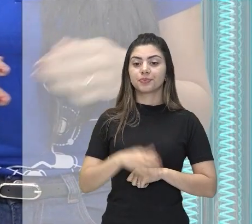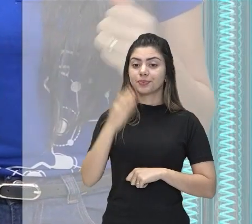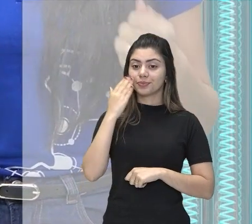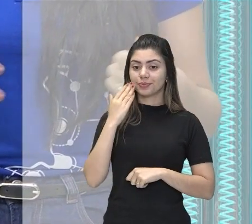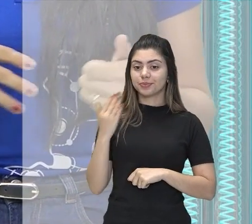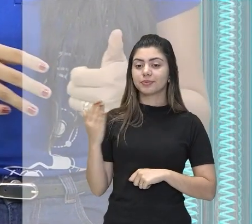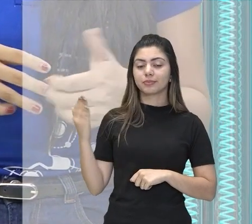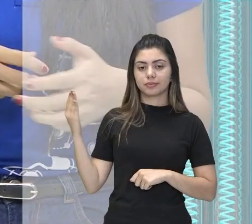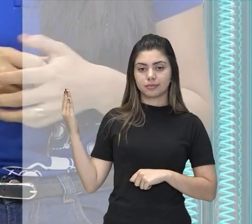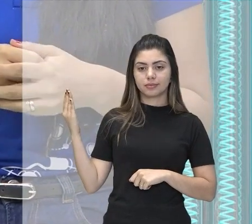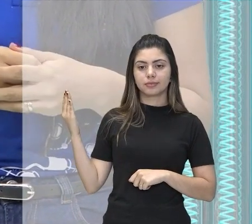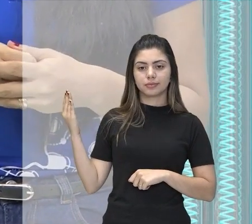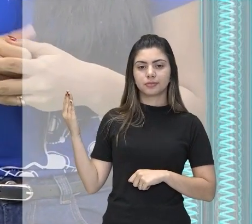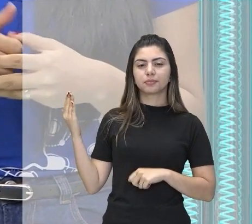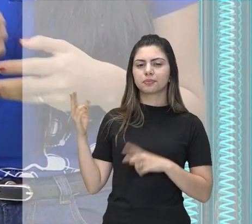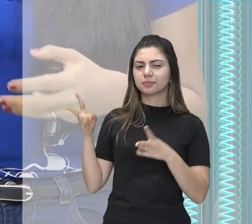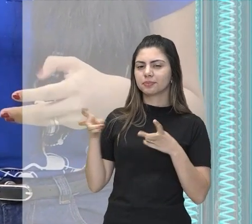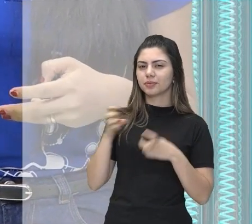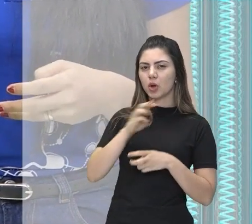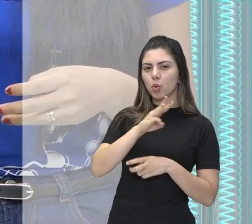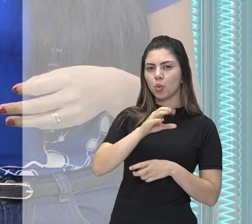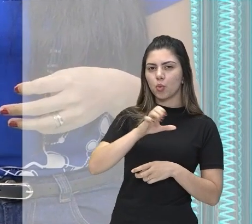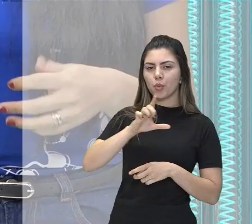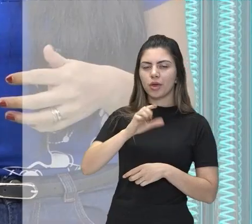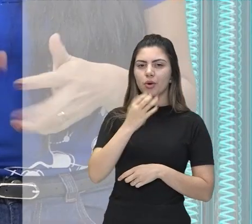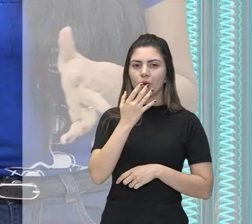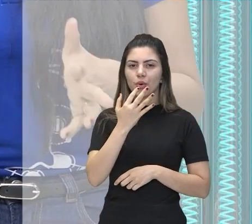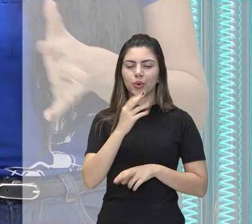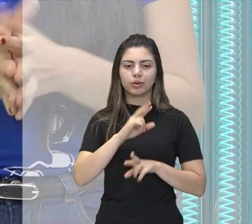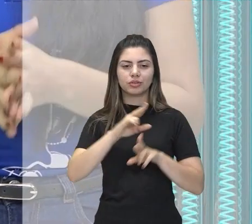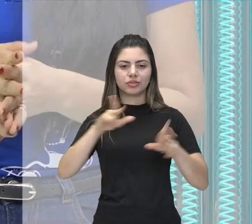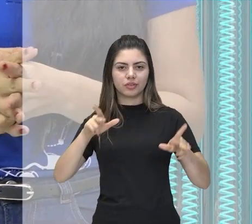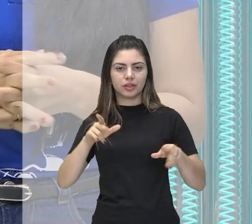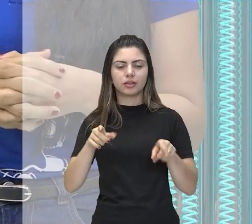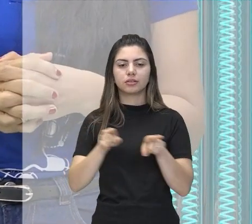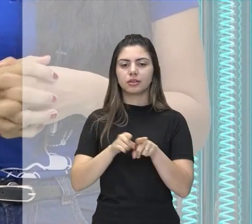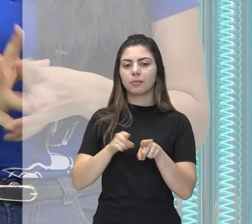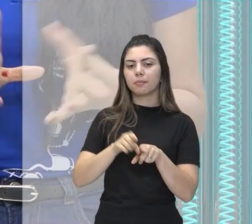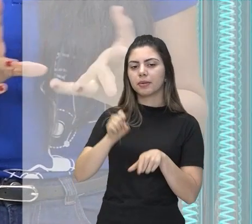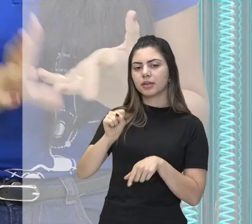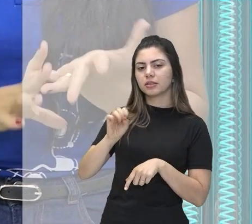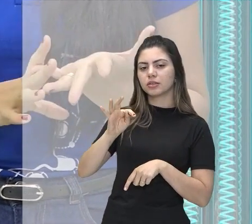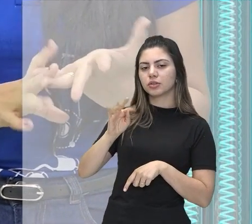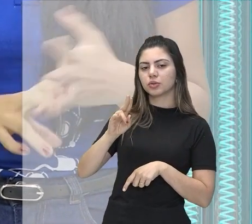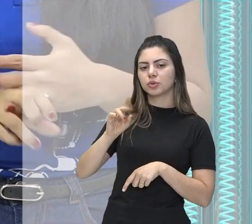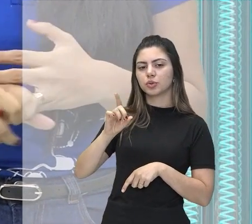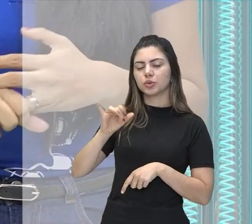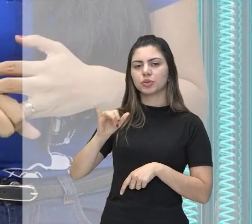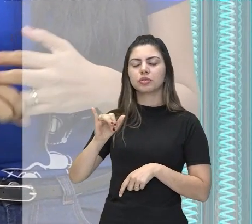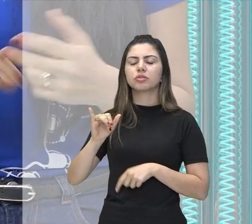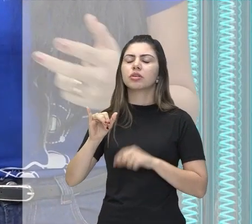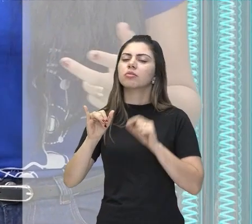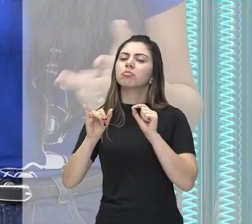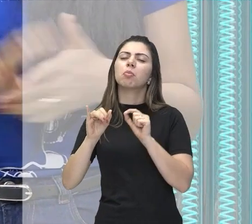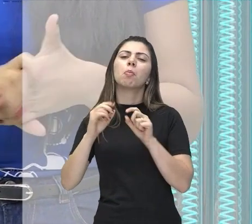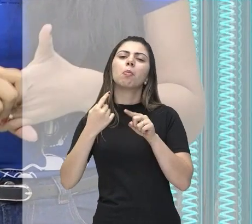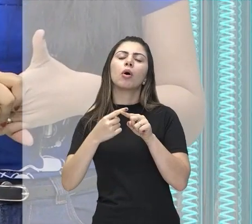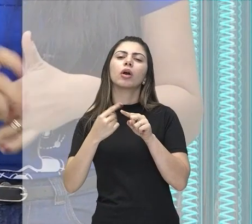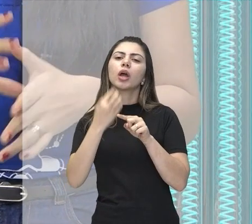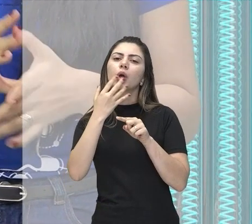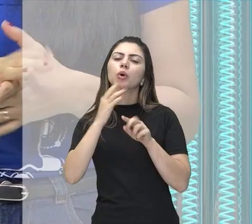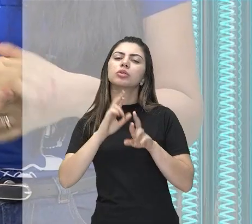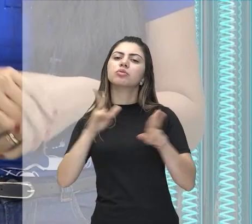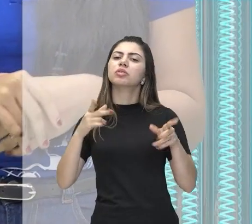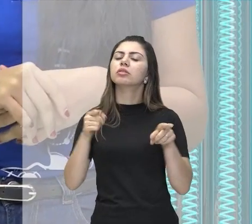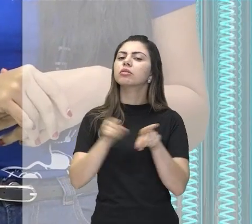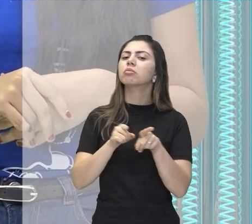que o will está destacado, o study está destacado porque o que ele é? Ele é o sujeito, ele é o complemento